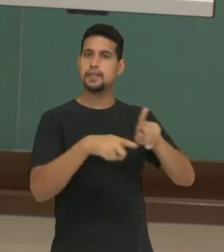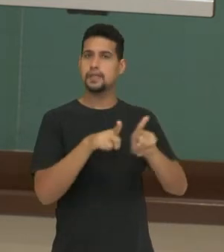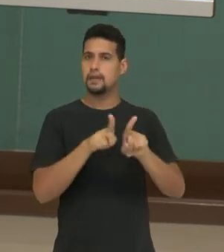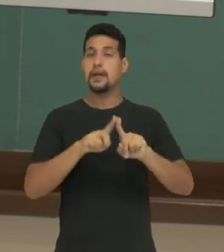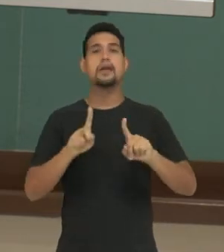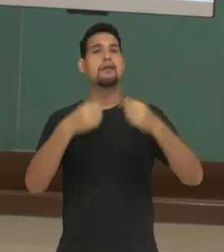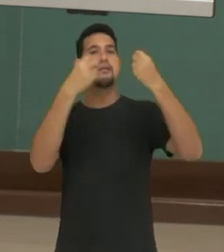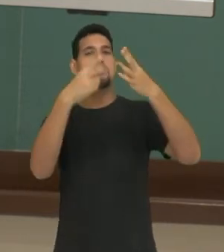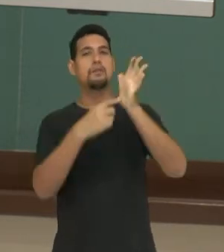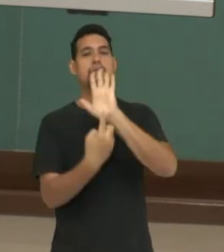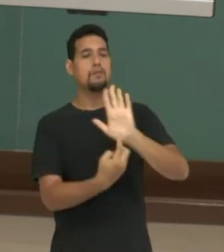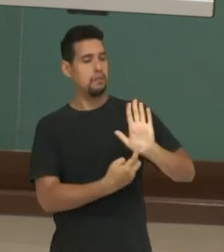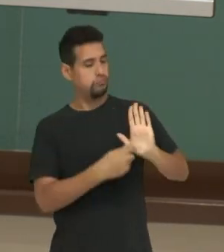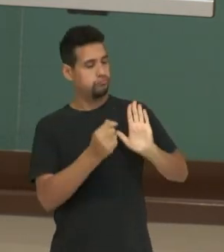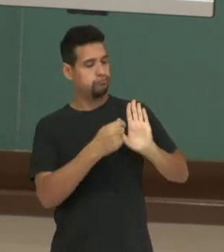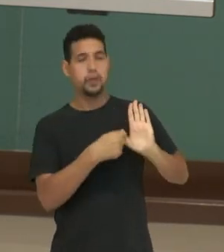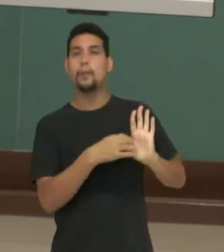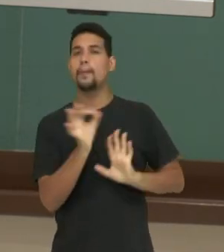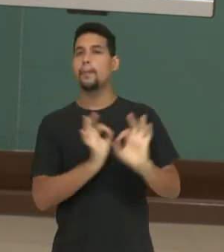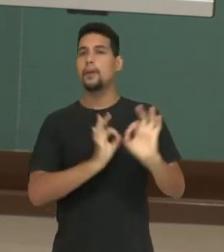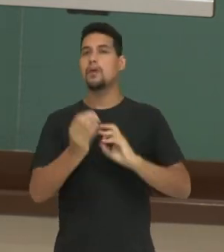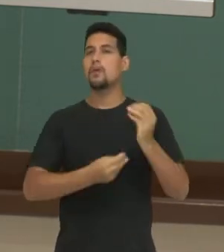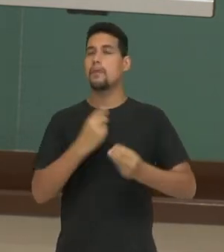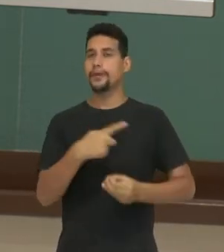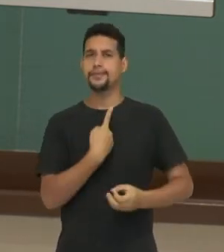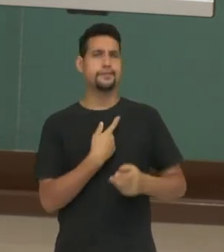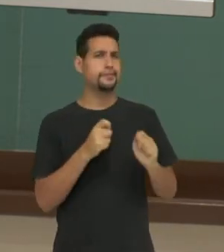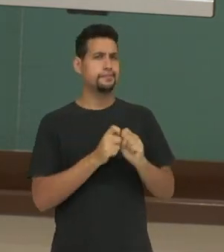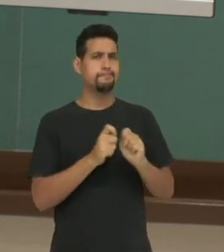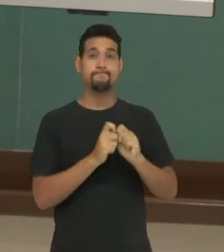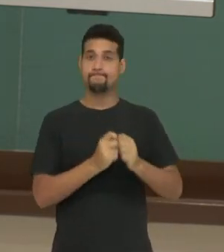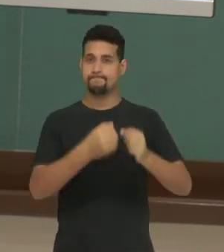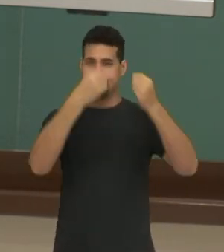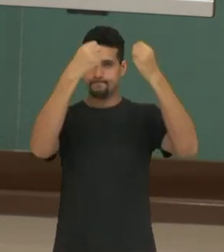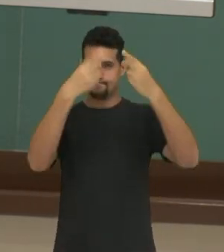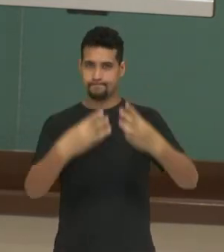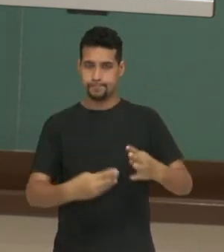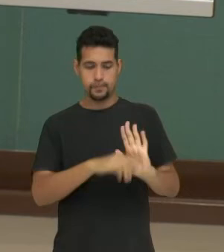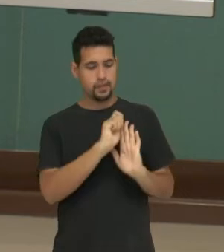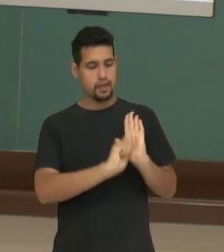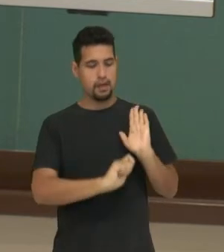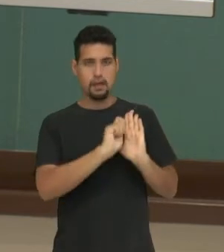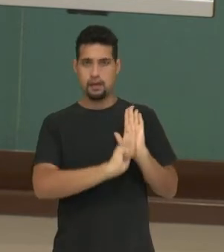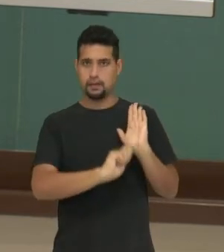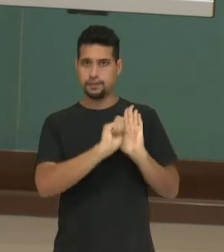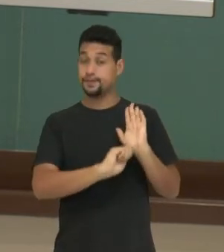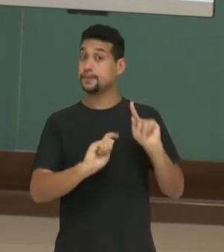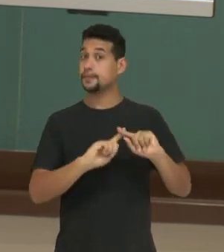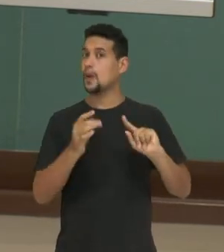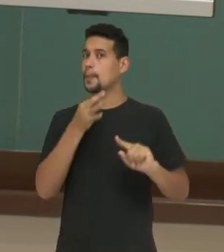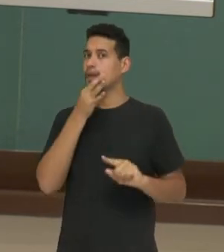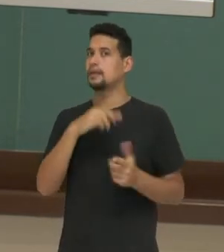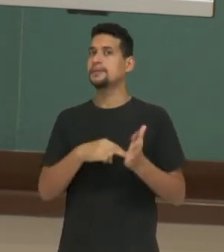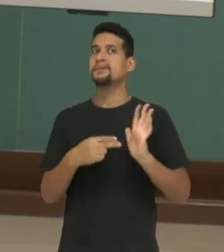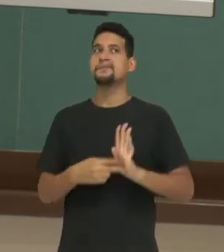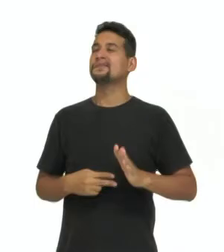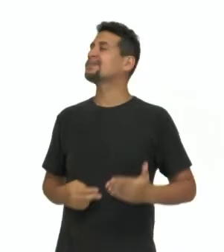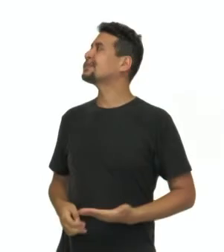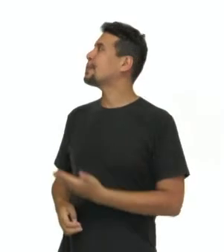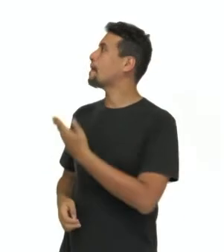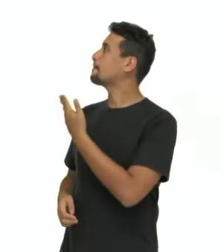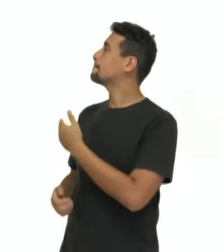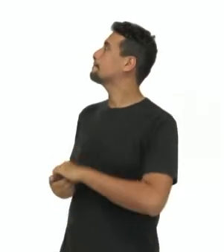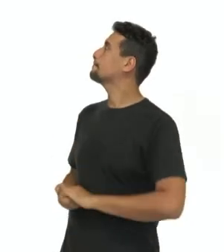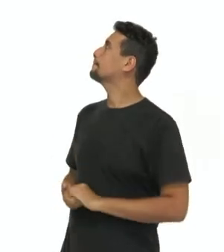que indica para nós o planejamento de como poderemos fazer uma produção textual, certo? Então, a nossa sugestão fica assim, como tema,